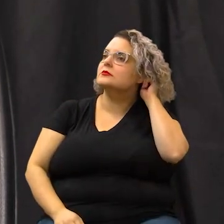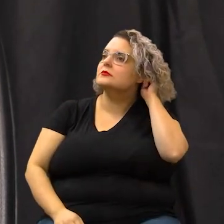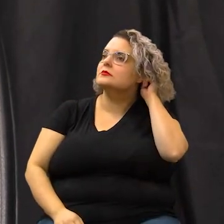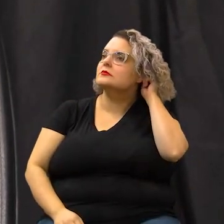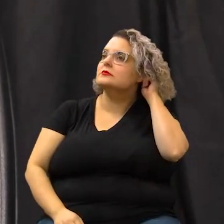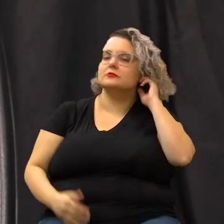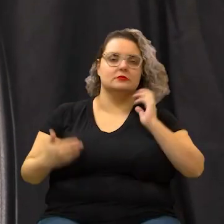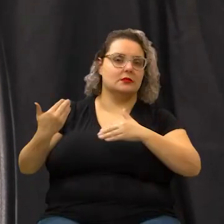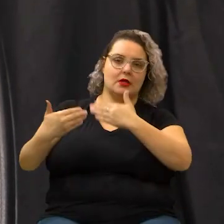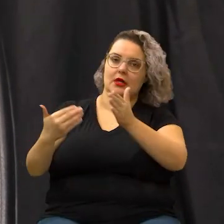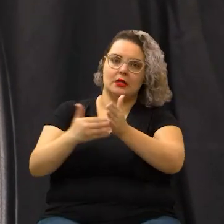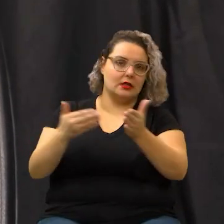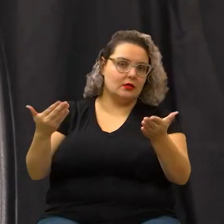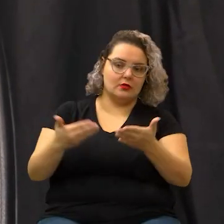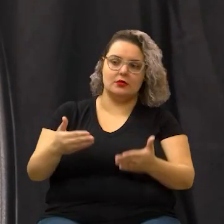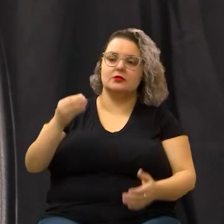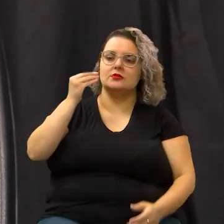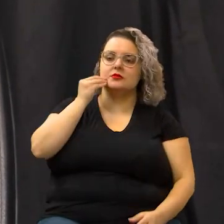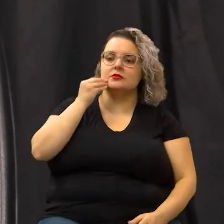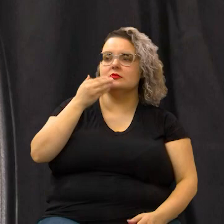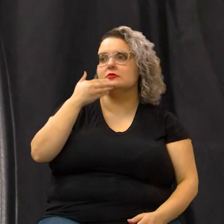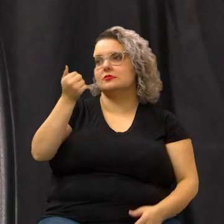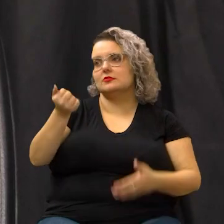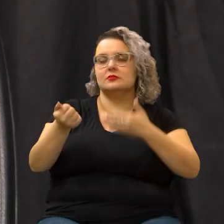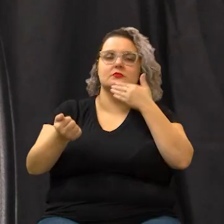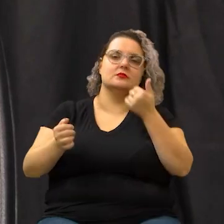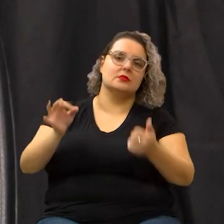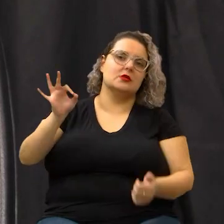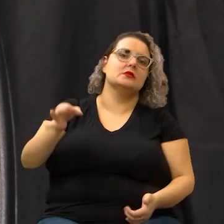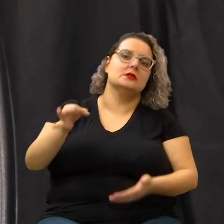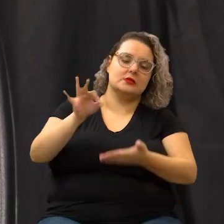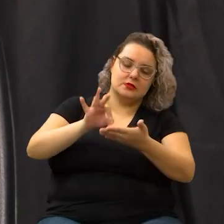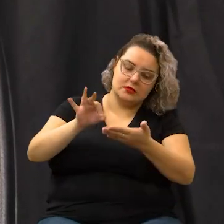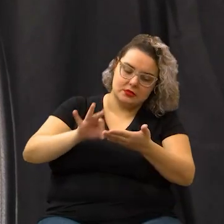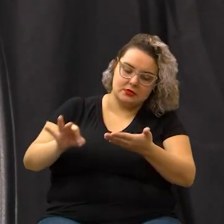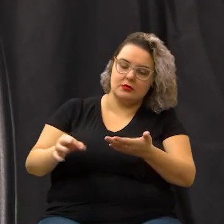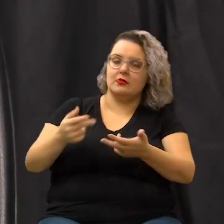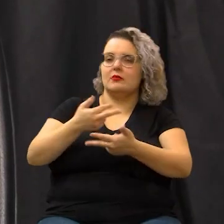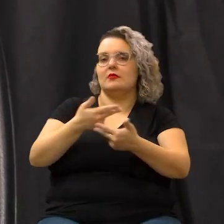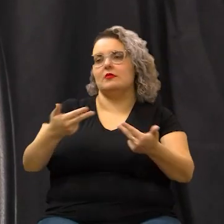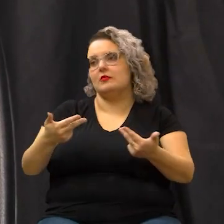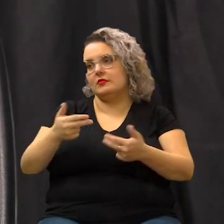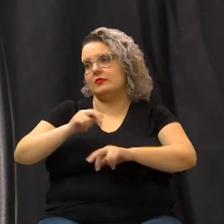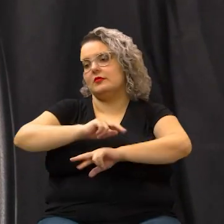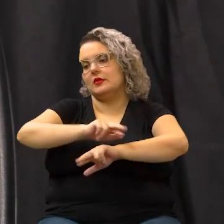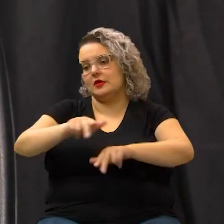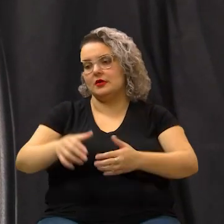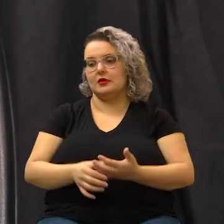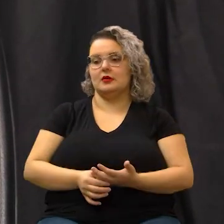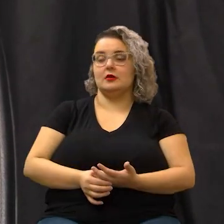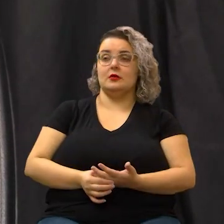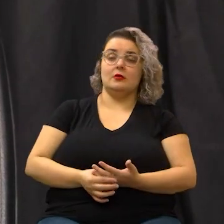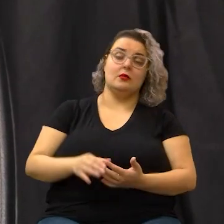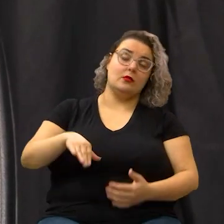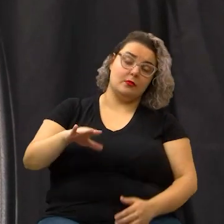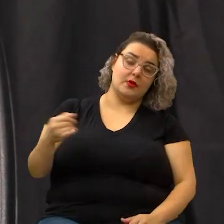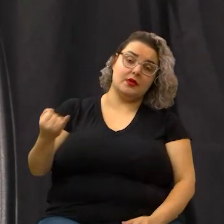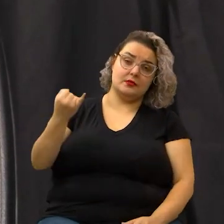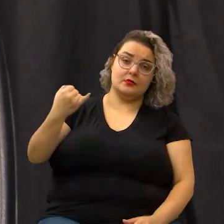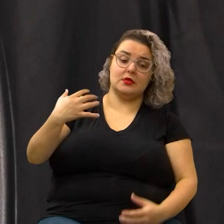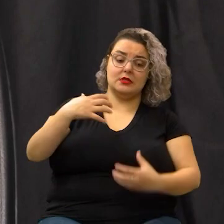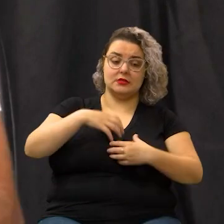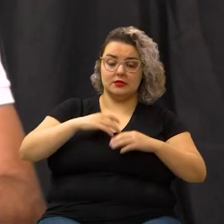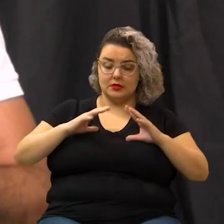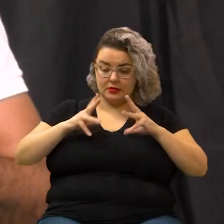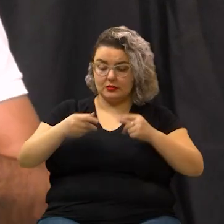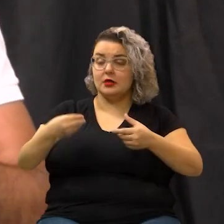momento, e dali para frente até hoje, a gente vem tentando melhorar e acertar e corrigir muitas coisas, mas o mais importante